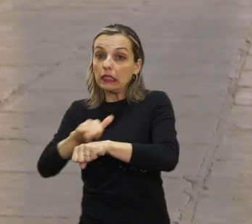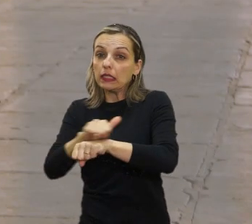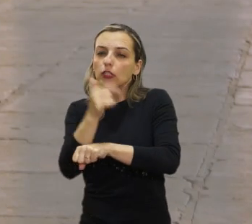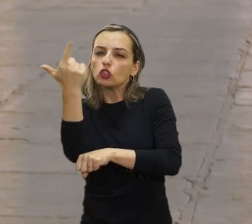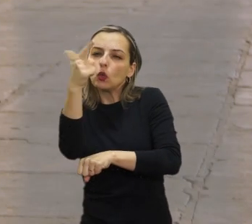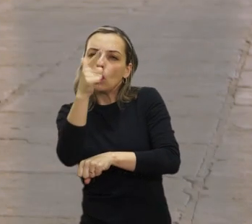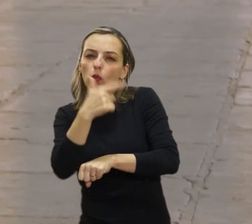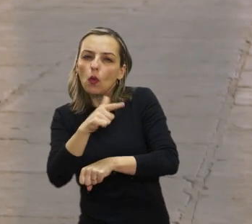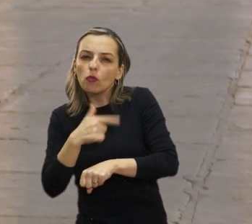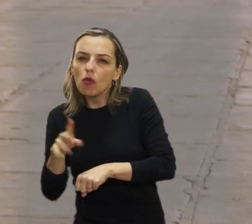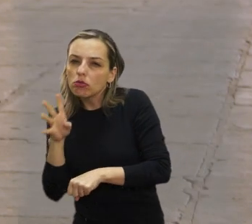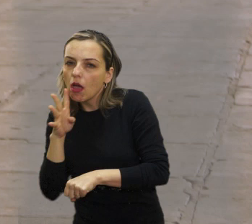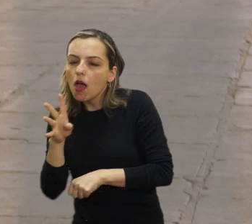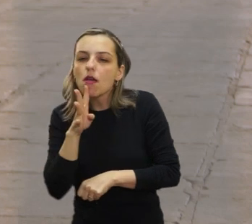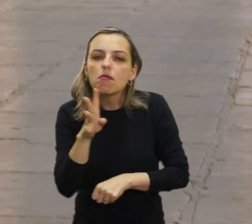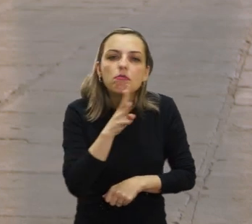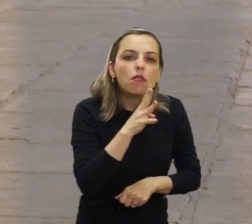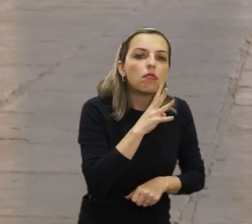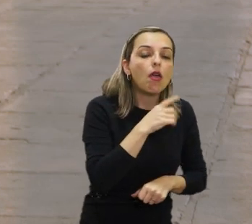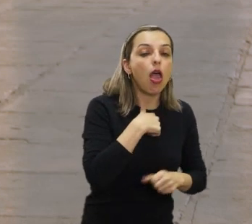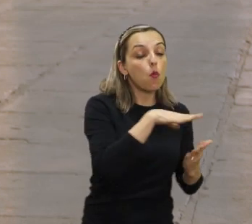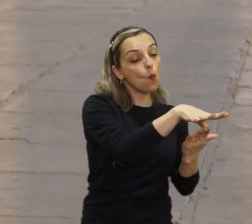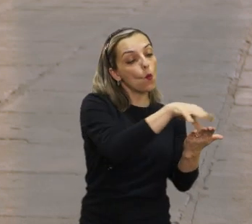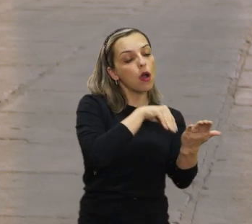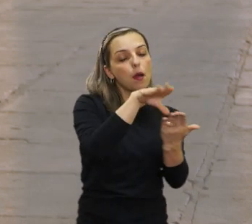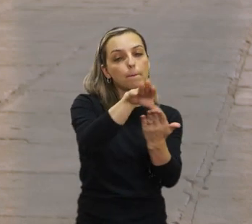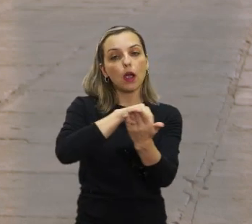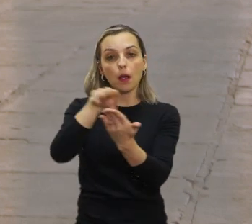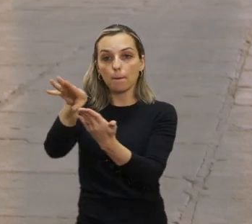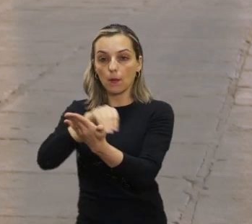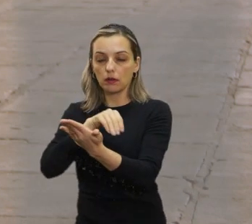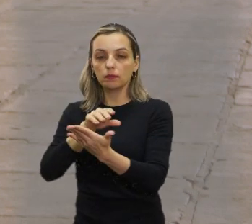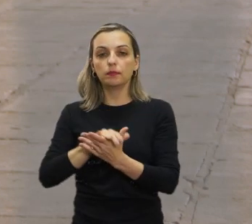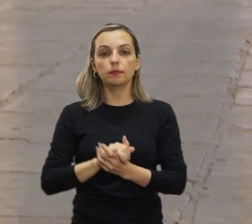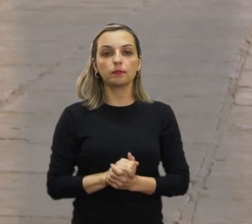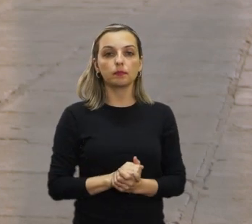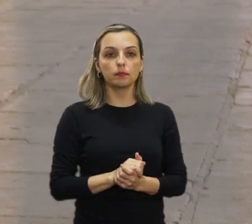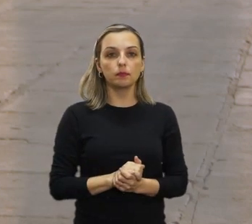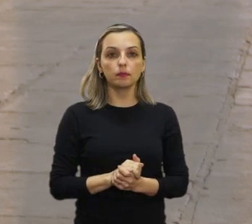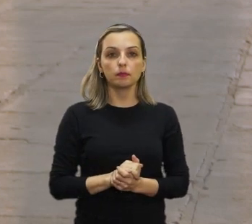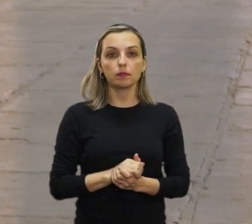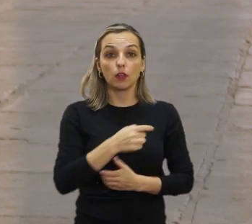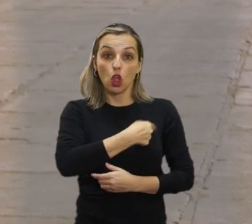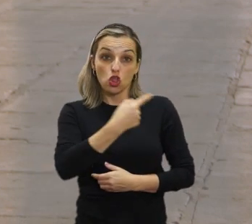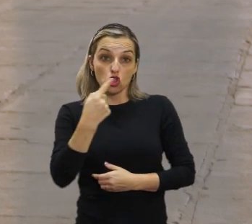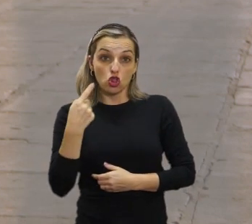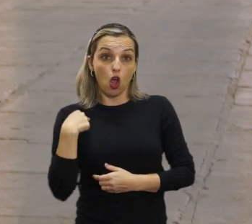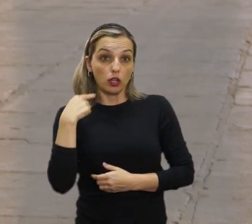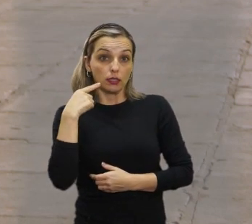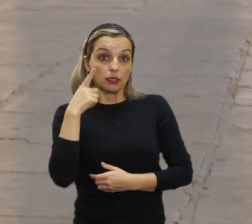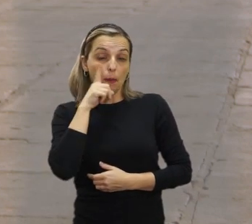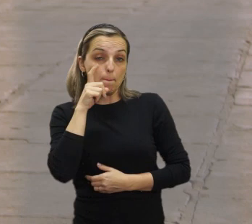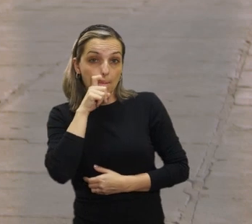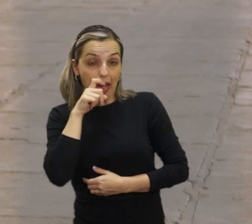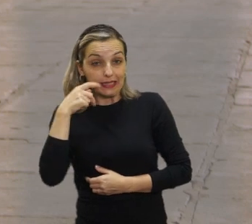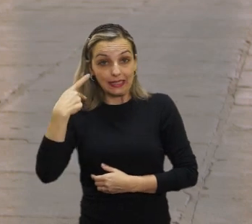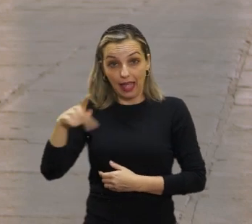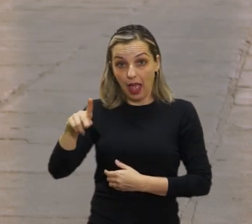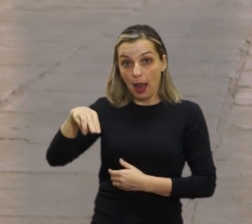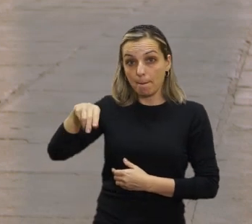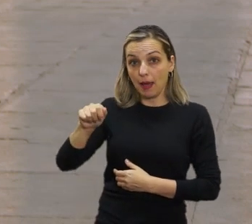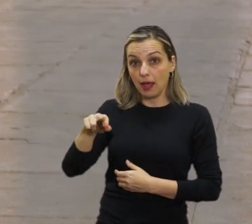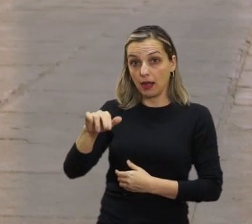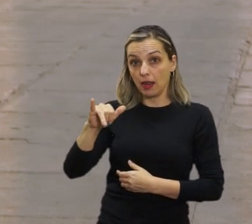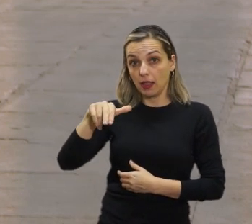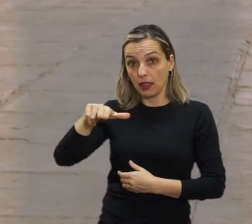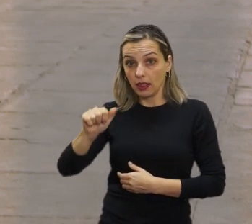portas também para eu conhecer outros pais, outros profissionais, outros métodos também que têm nos ajudado muito em casa. A gente tem